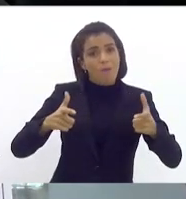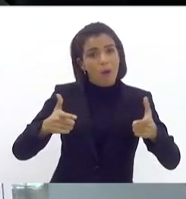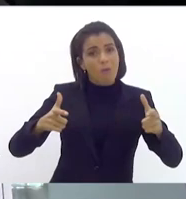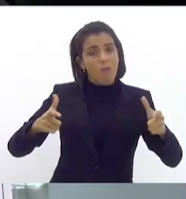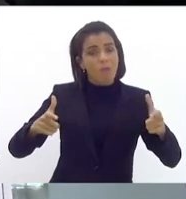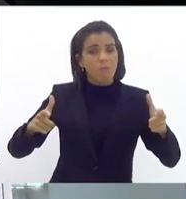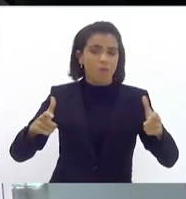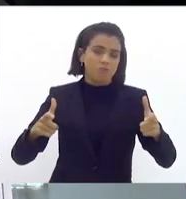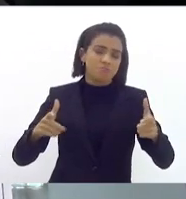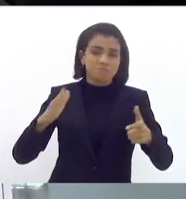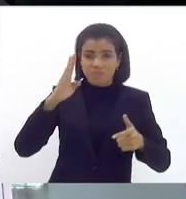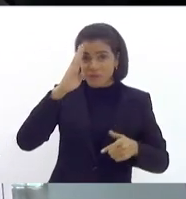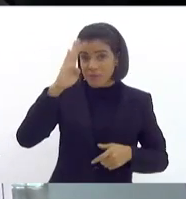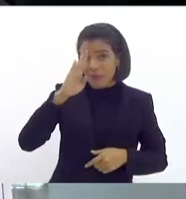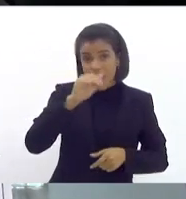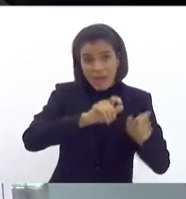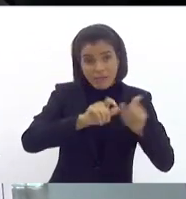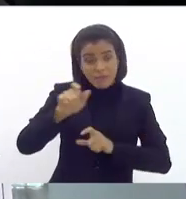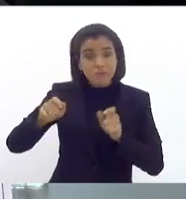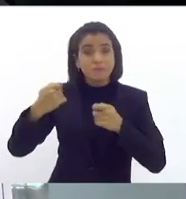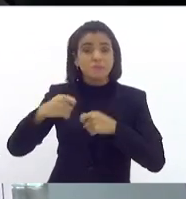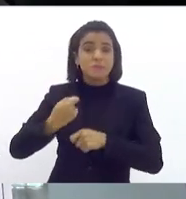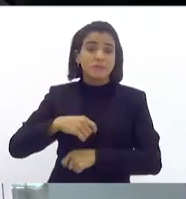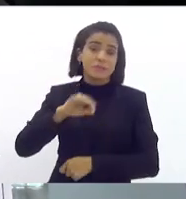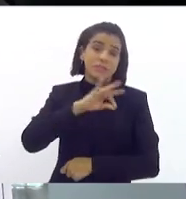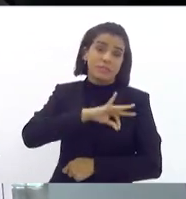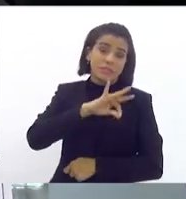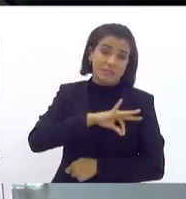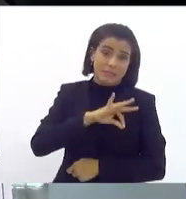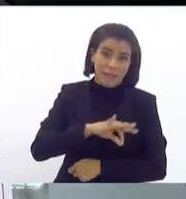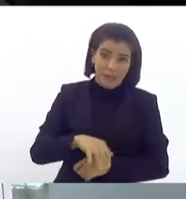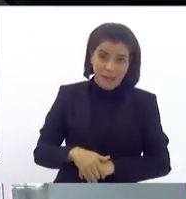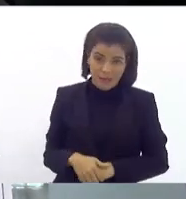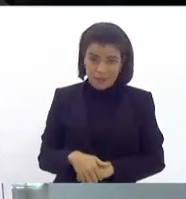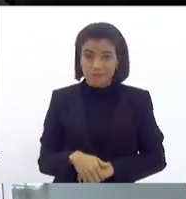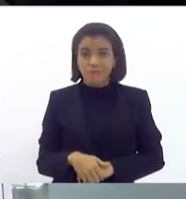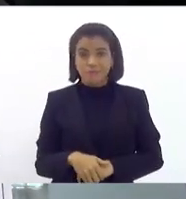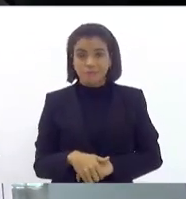que precisam de renda. Essa é a intenção dos dois autores.